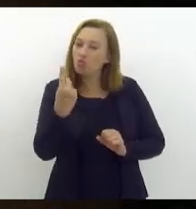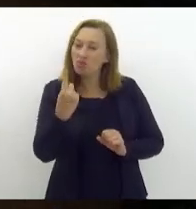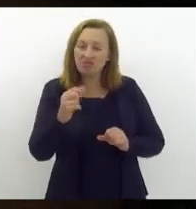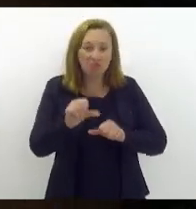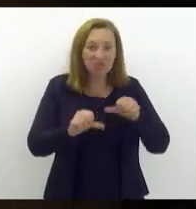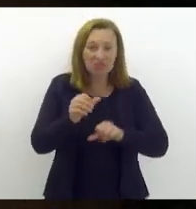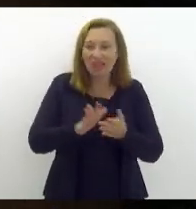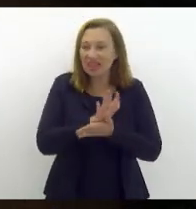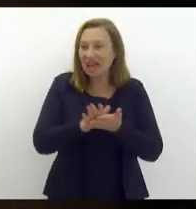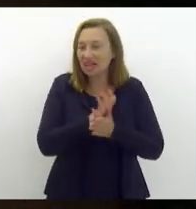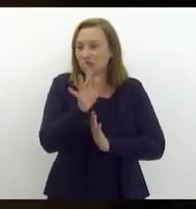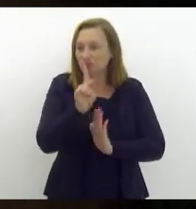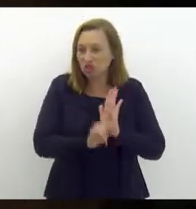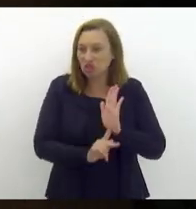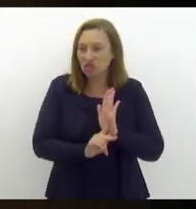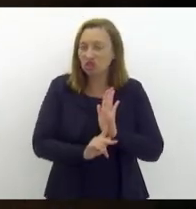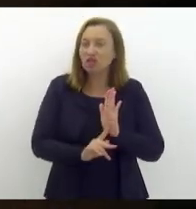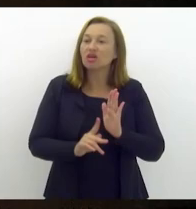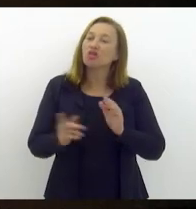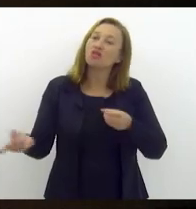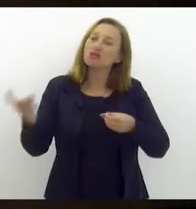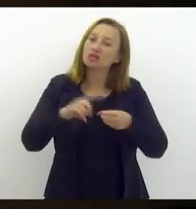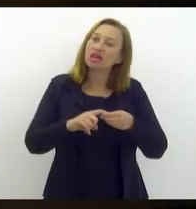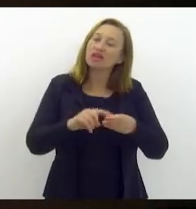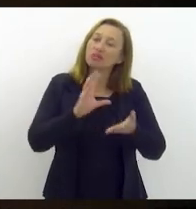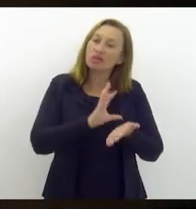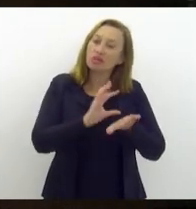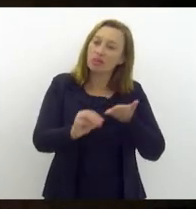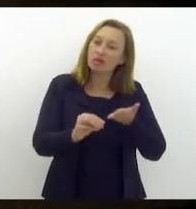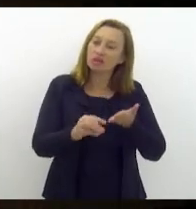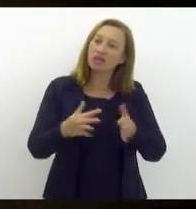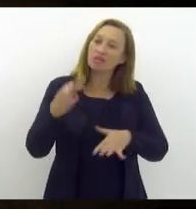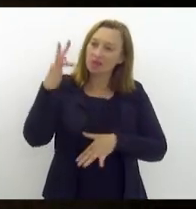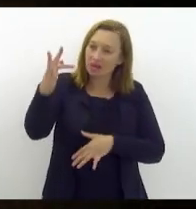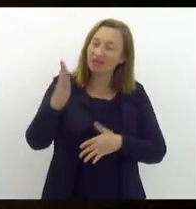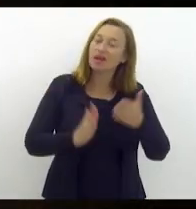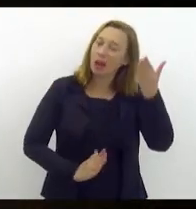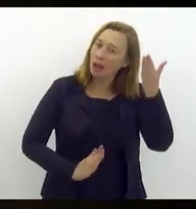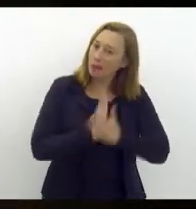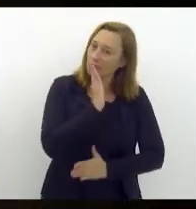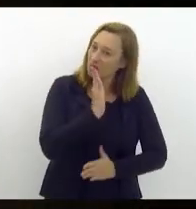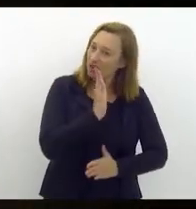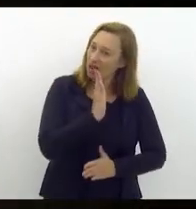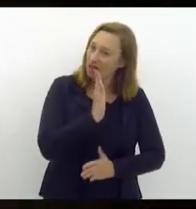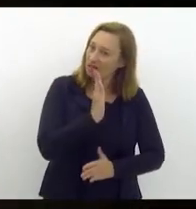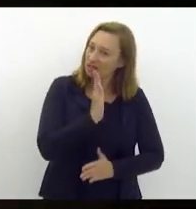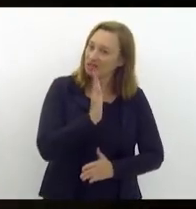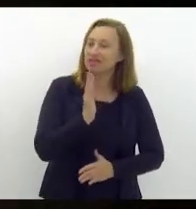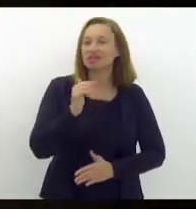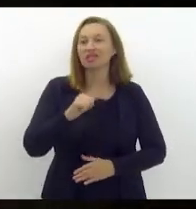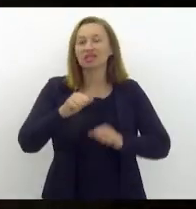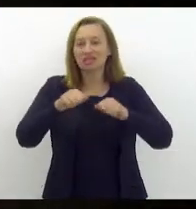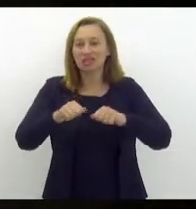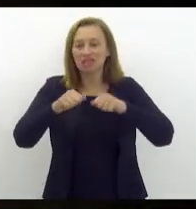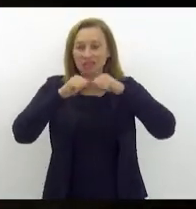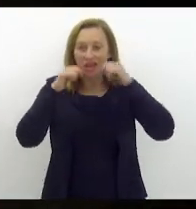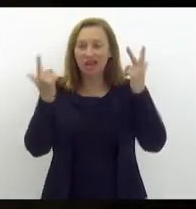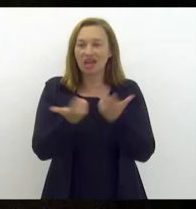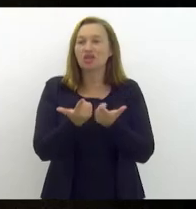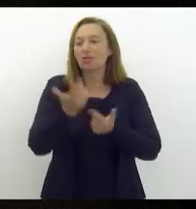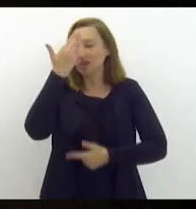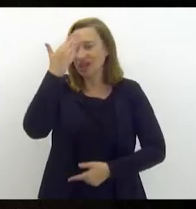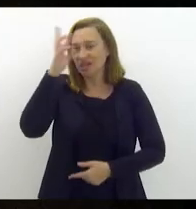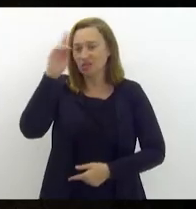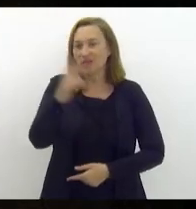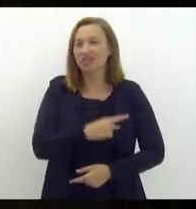vai mudar em nada o projeto. Em breve voltaremos à pauta e iremos aprovar esse projeto aqui na Assembleia. Muito obrigado,